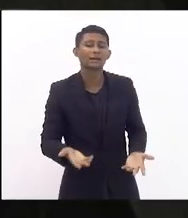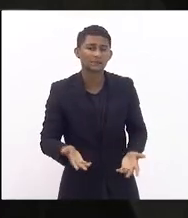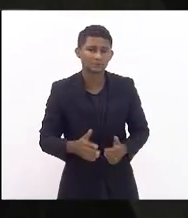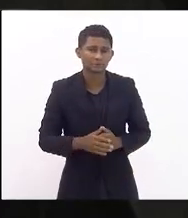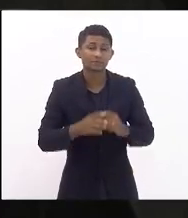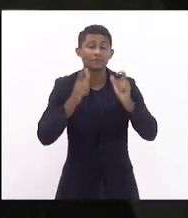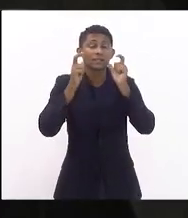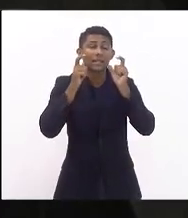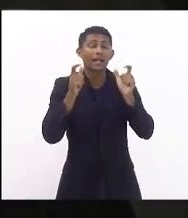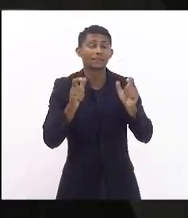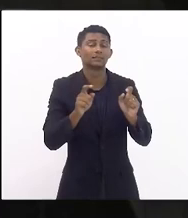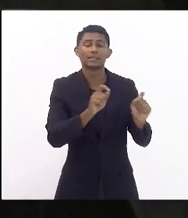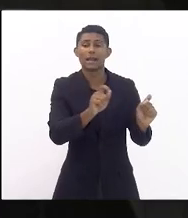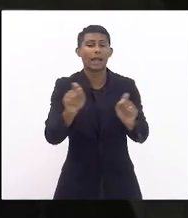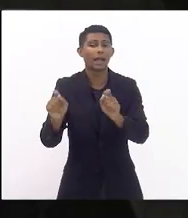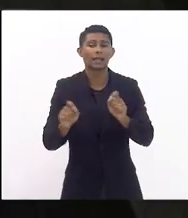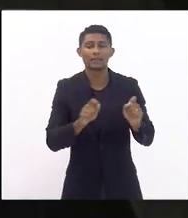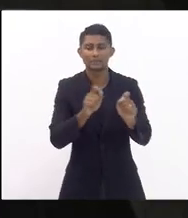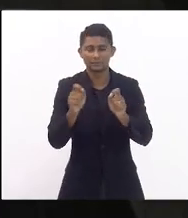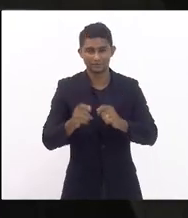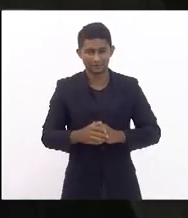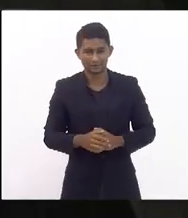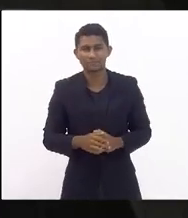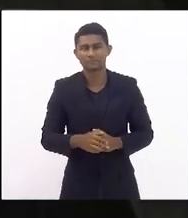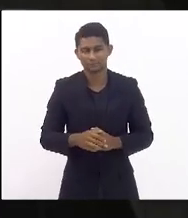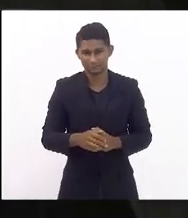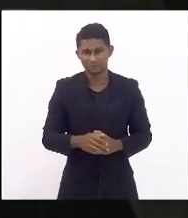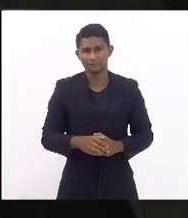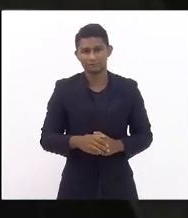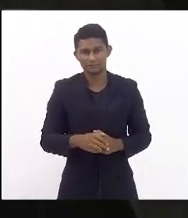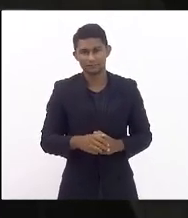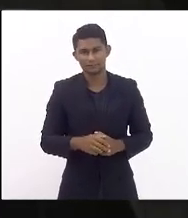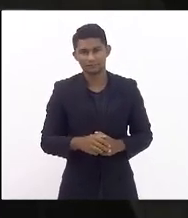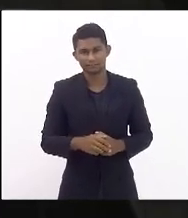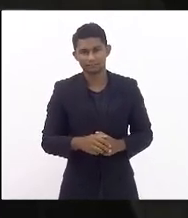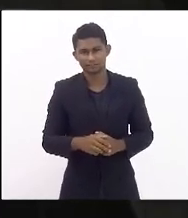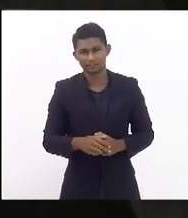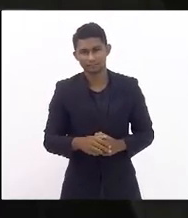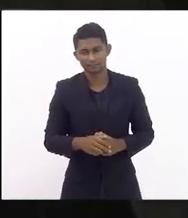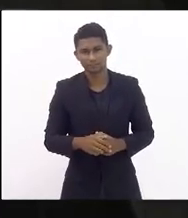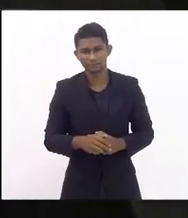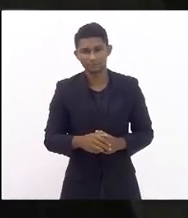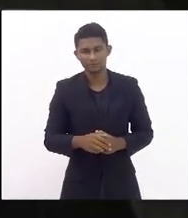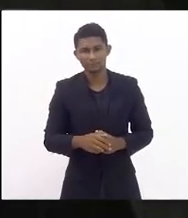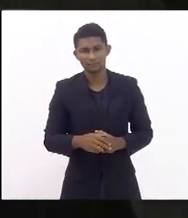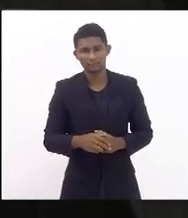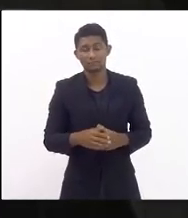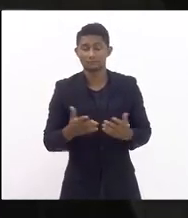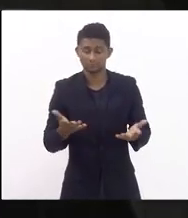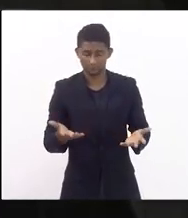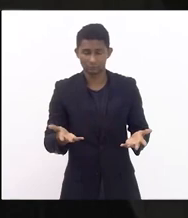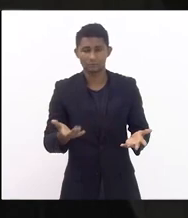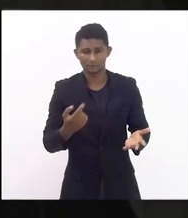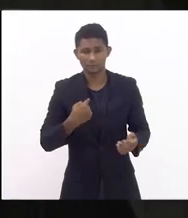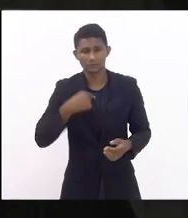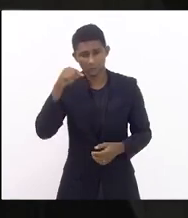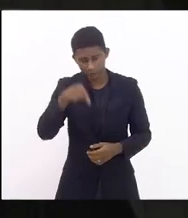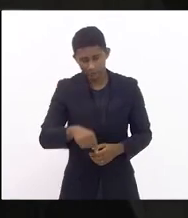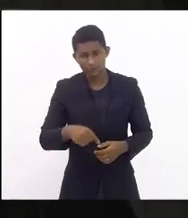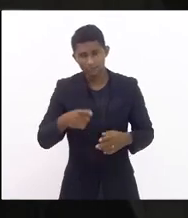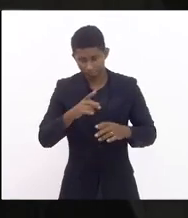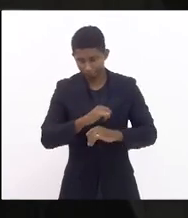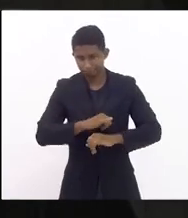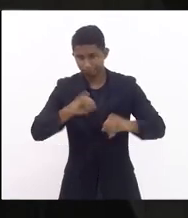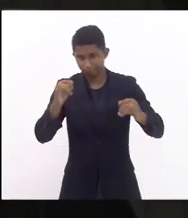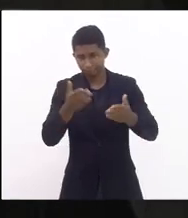sem ser apontado pelas autoridades responsáveis por essa investigação policial? Portanto, faço aqui essa manifestação, não